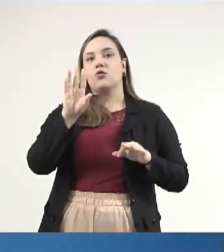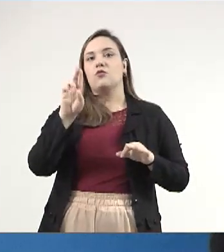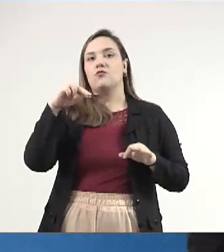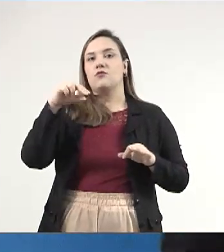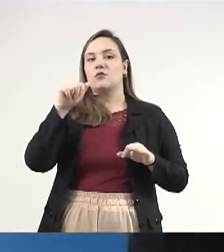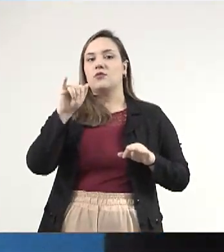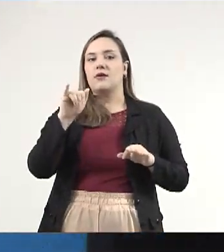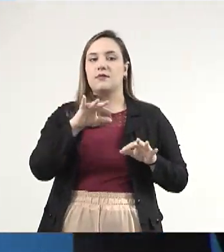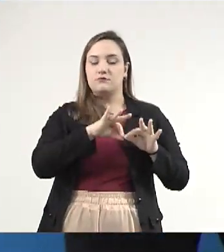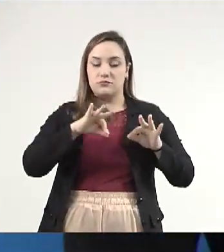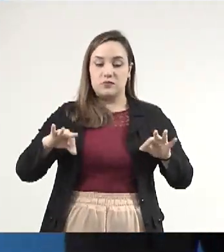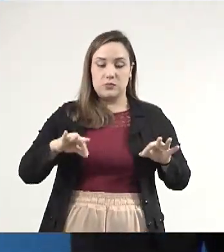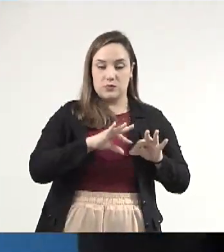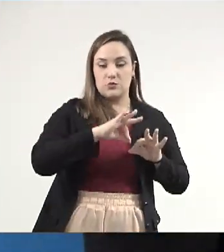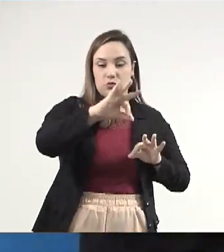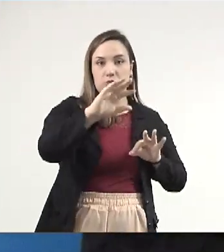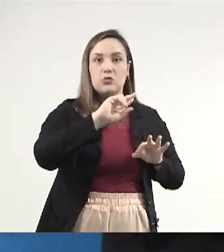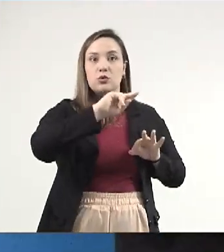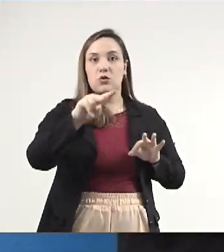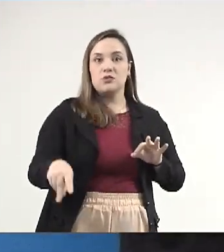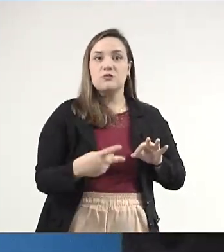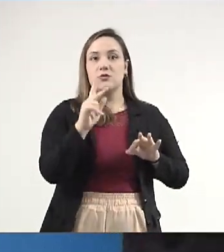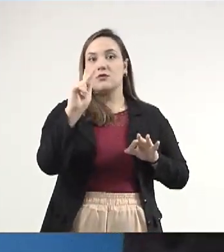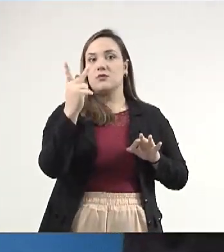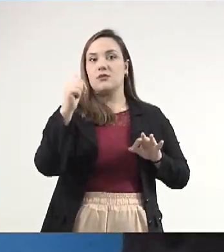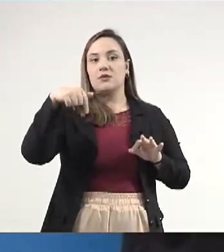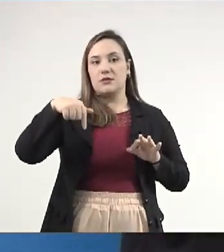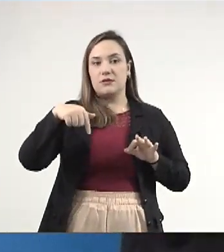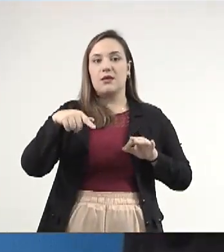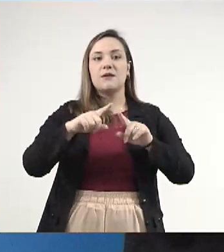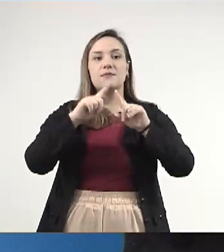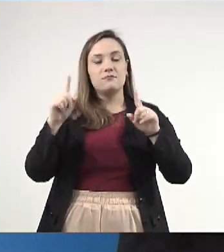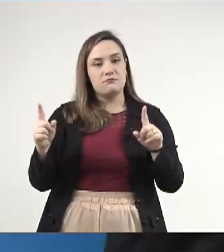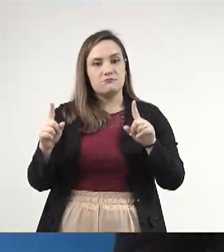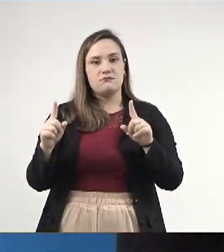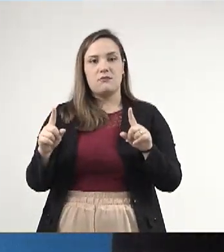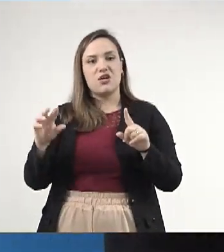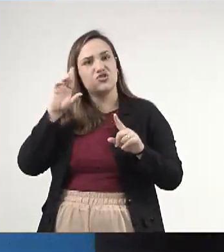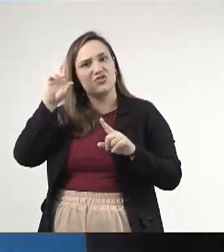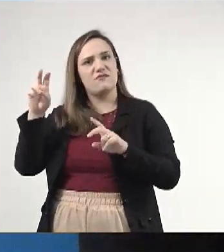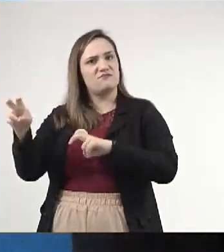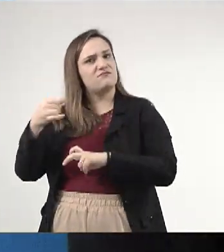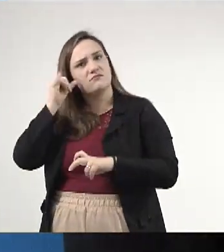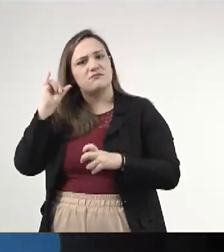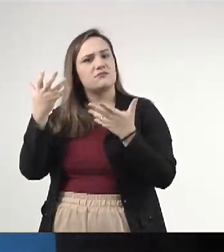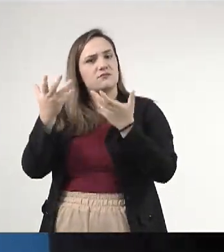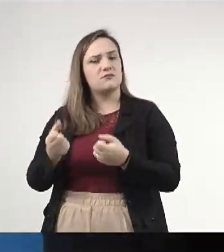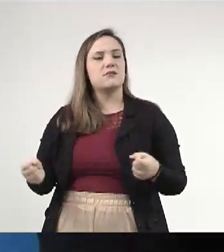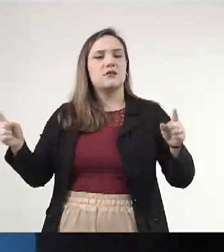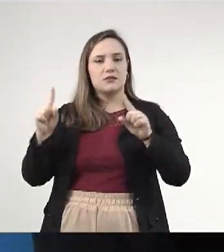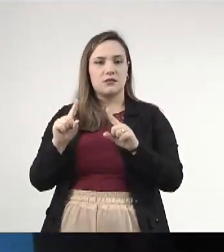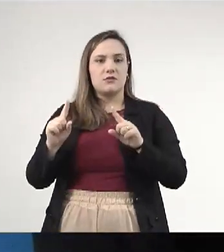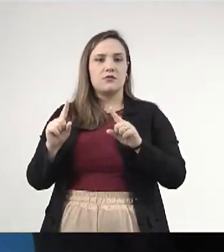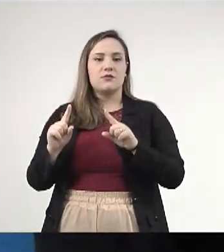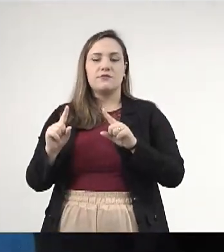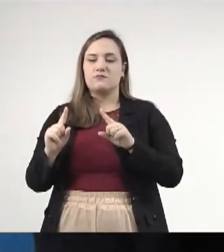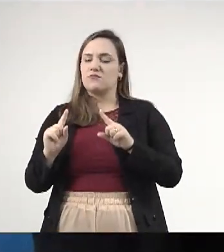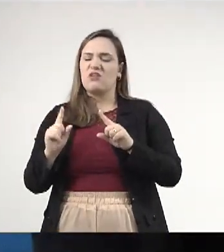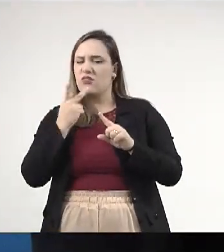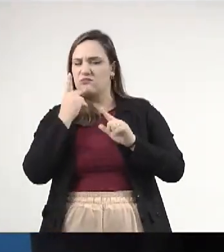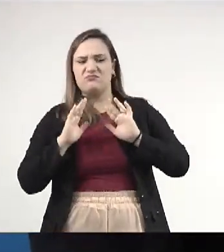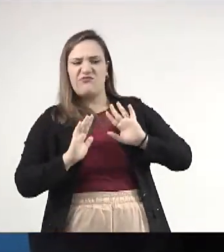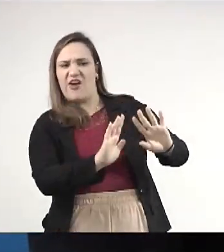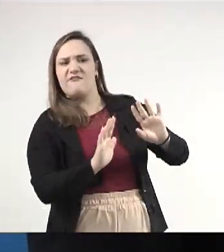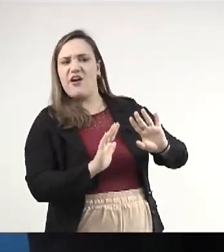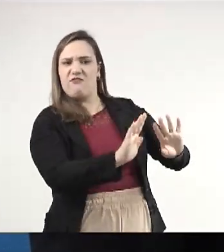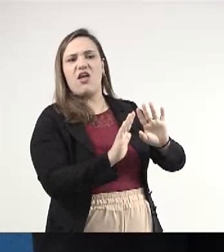área, mas os proprietários rurais derrubaram esse marco e deixaram os indígenas numa área que hoje está